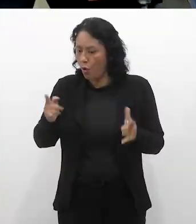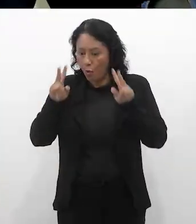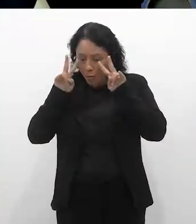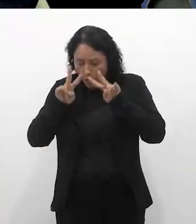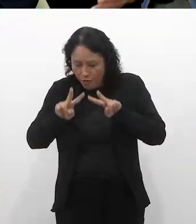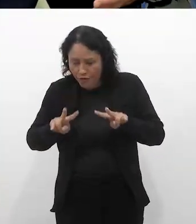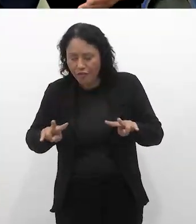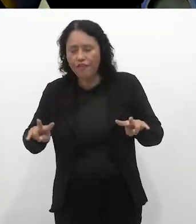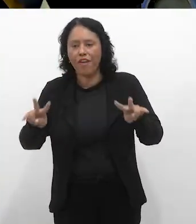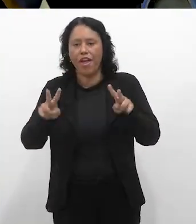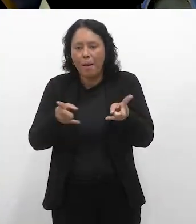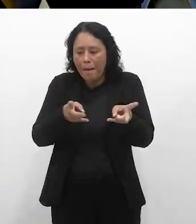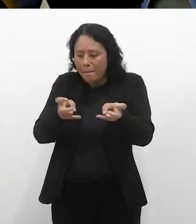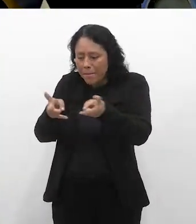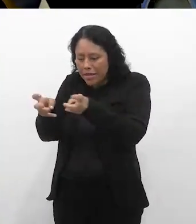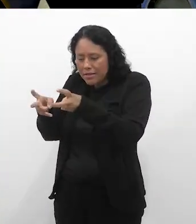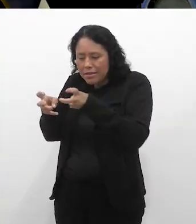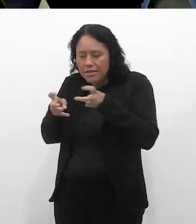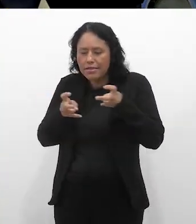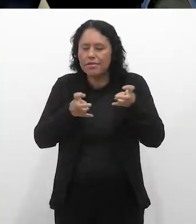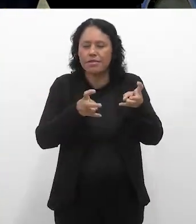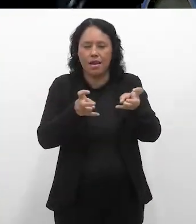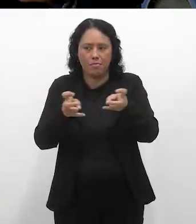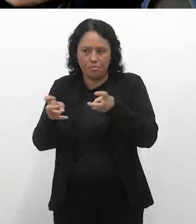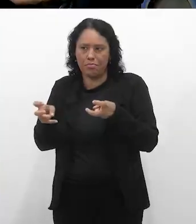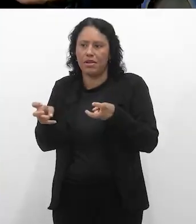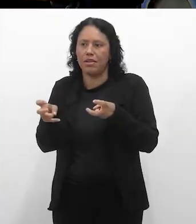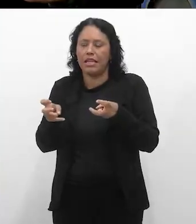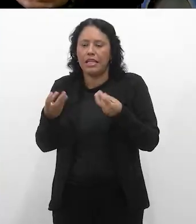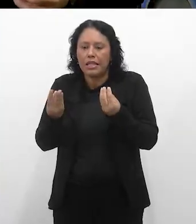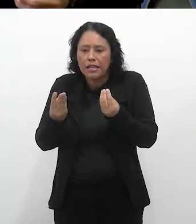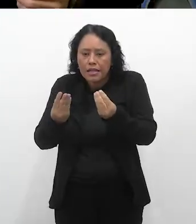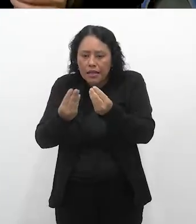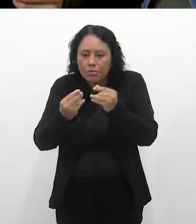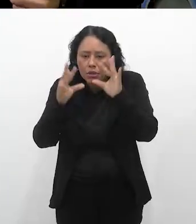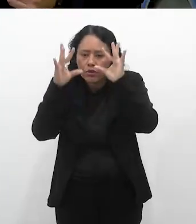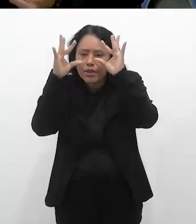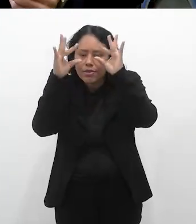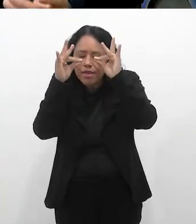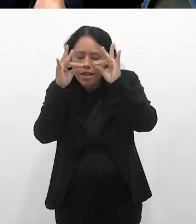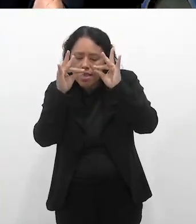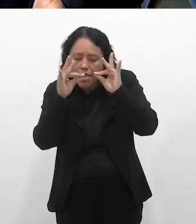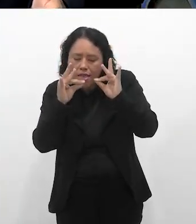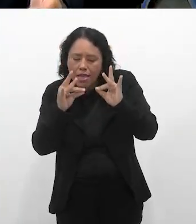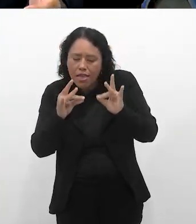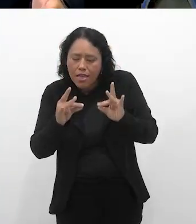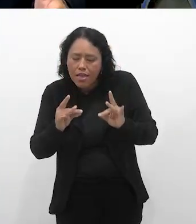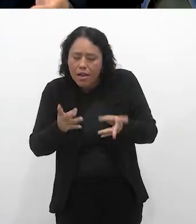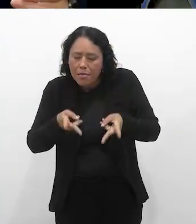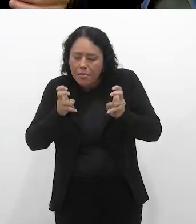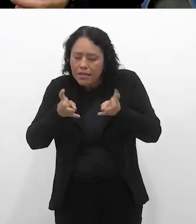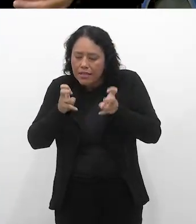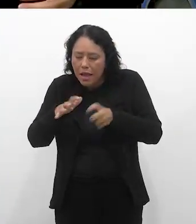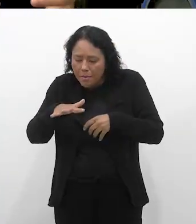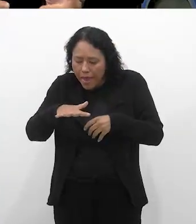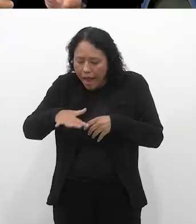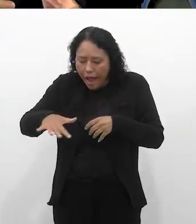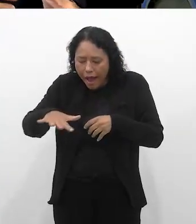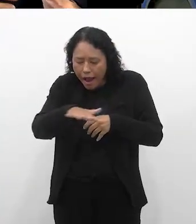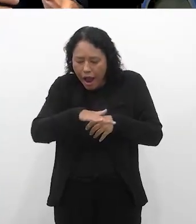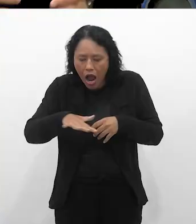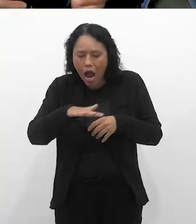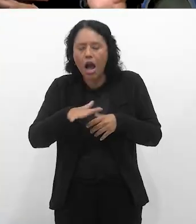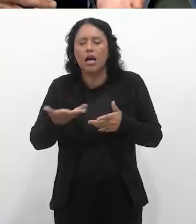de ser aquele robô, ele é bruto na visão, ele é muito delicado no tratamento, então áreas